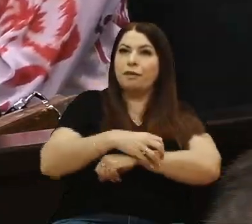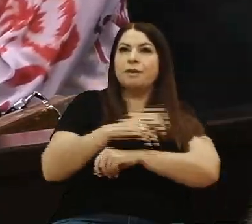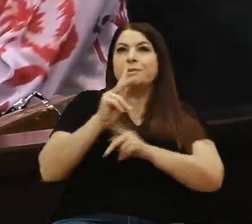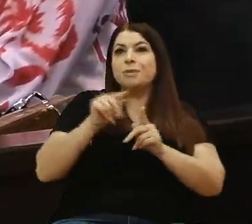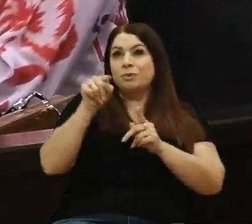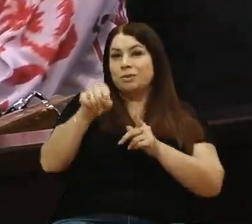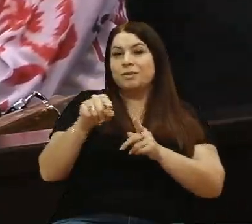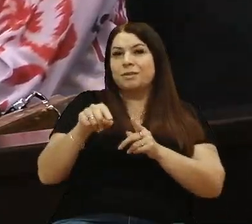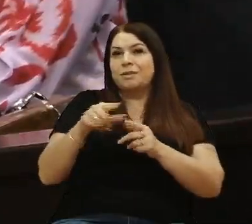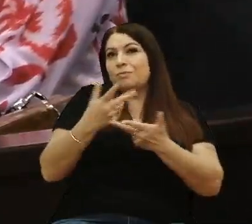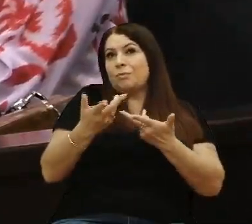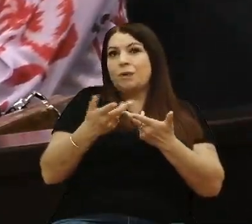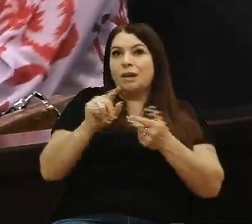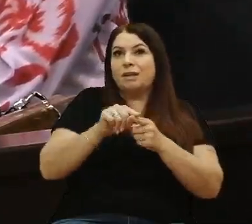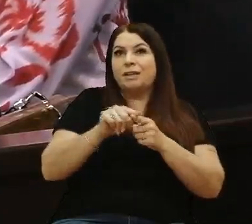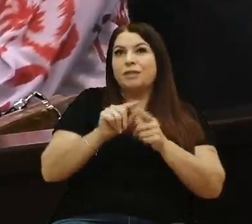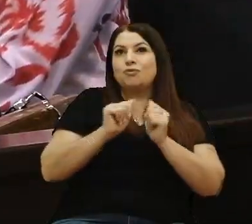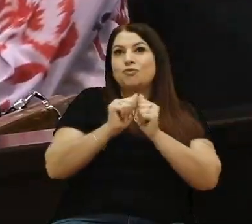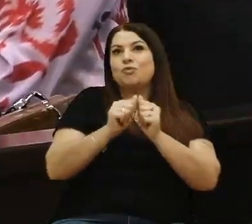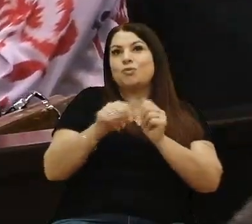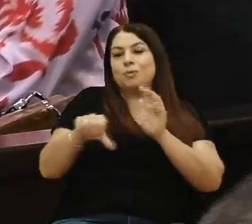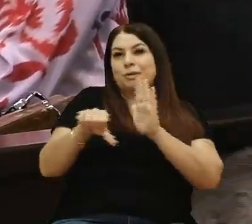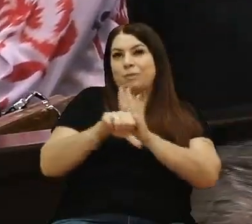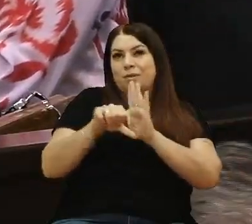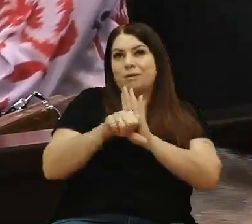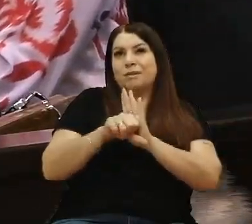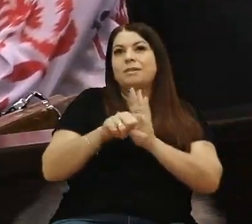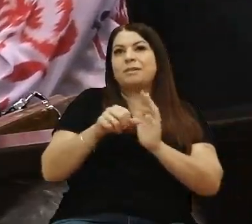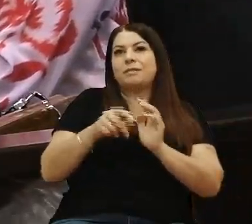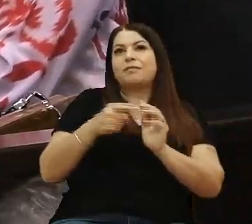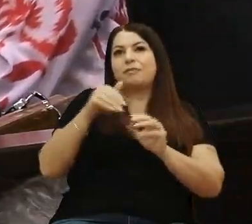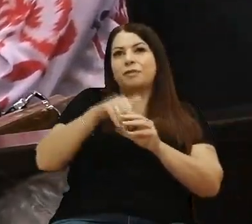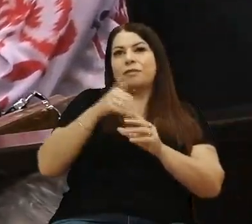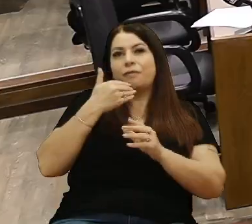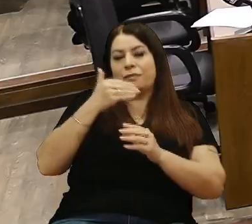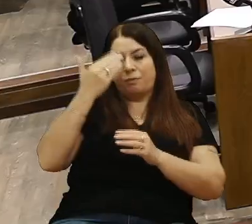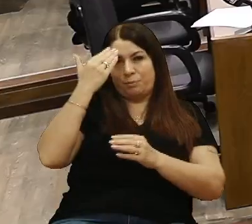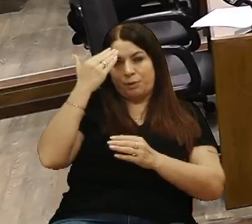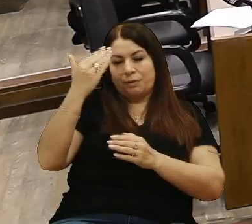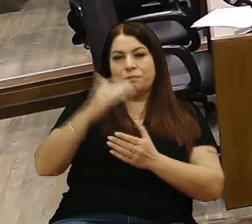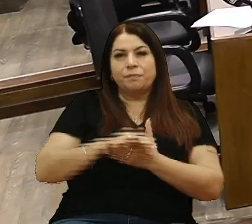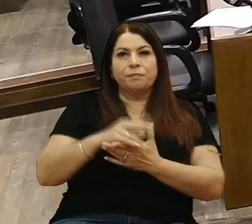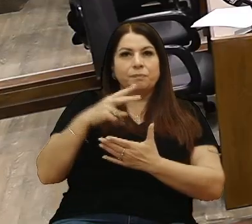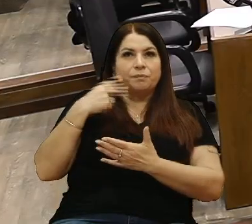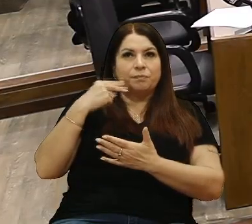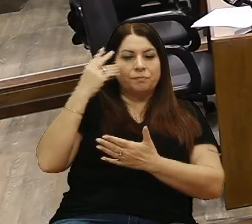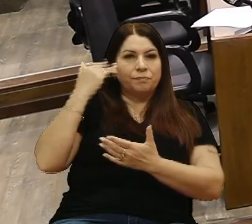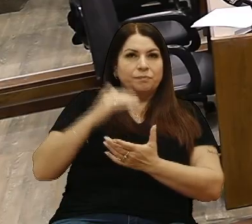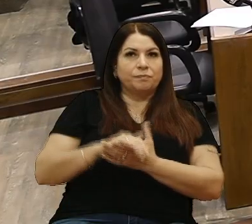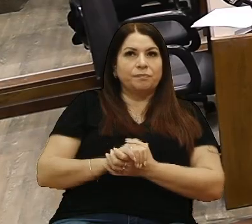estão refém da criminalidade. Obviamente, votarei favorável. Obrigada. Obrigado, vereadora Daiane Mello. Com a palavra